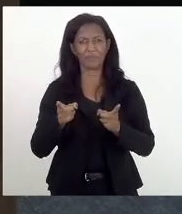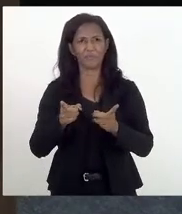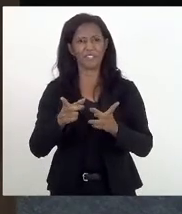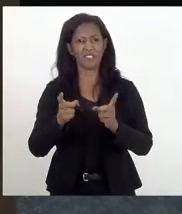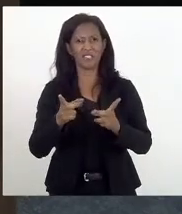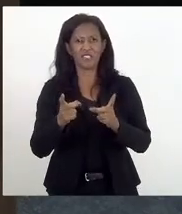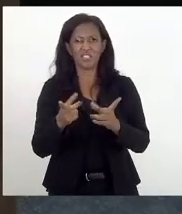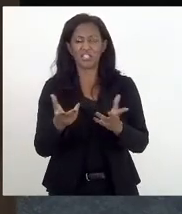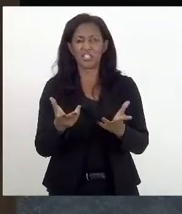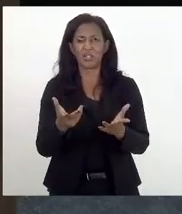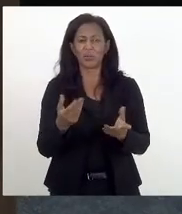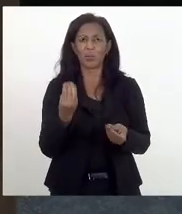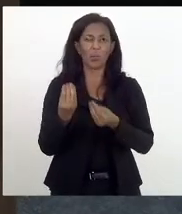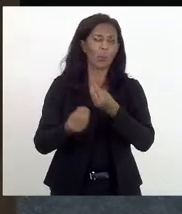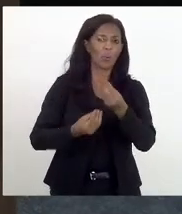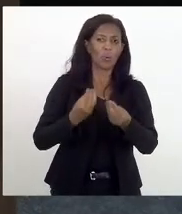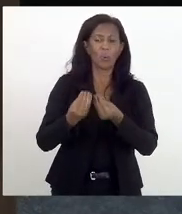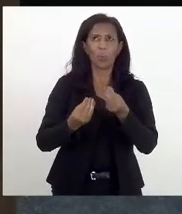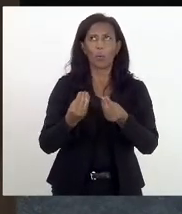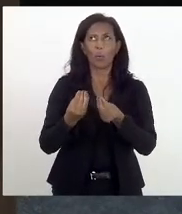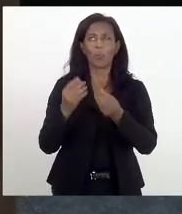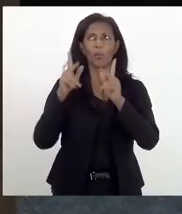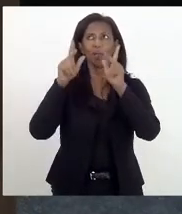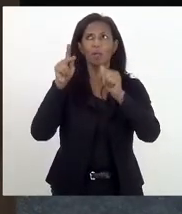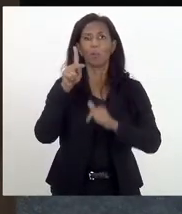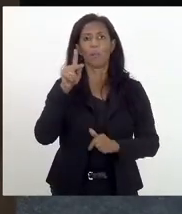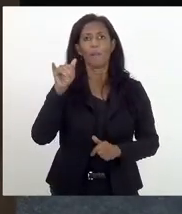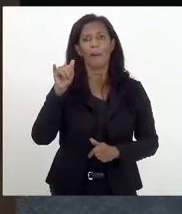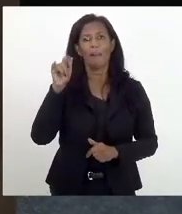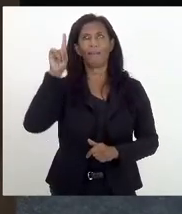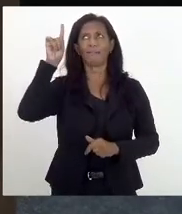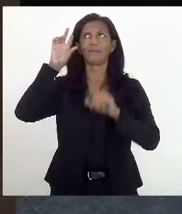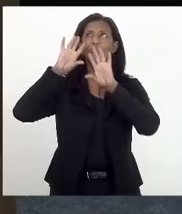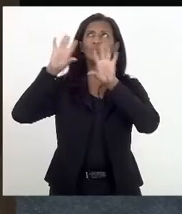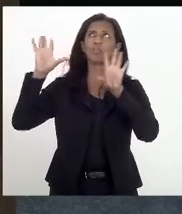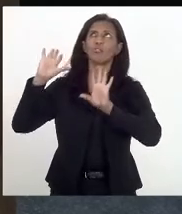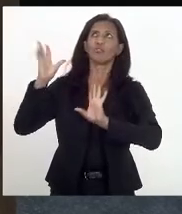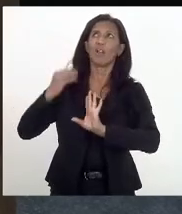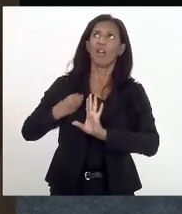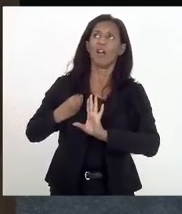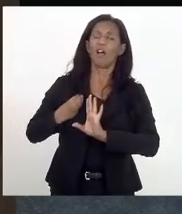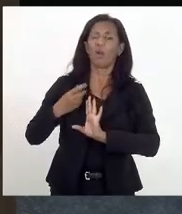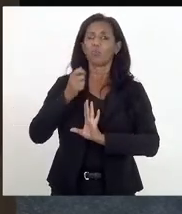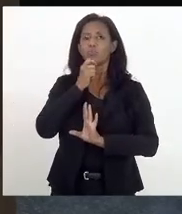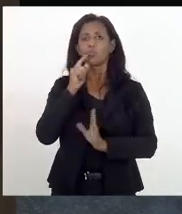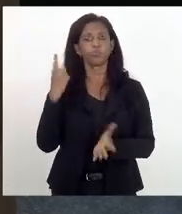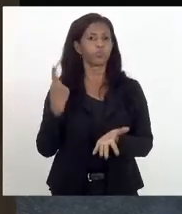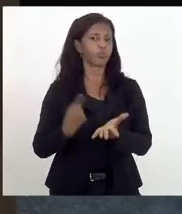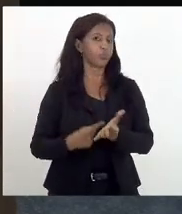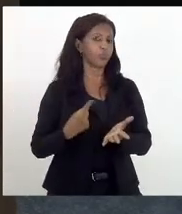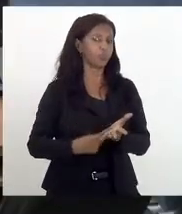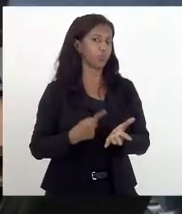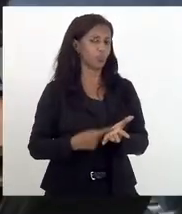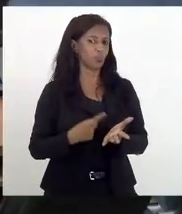um prédio tal qual como diria meu pai que já tá no céu né tem nenhum compromisso